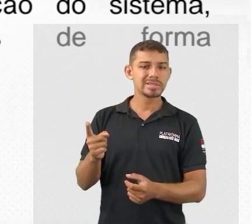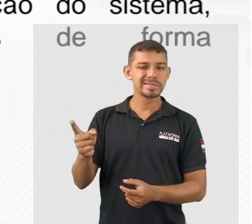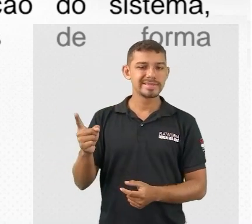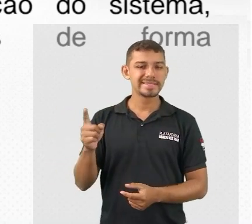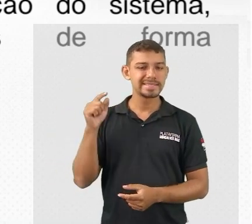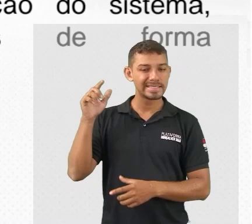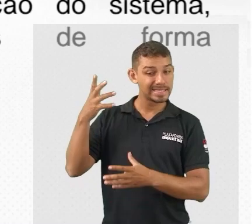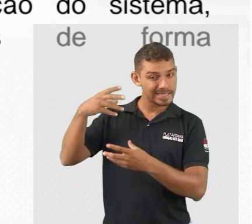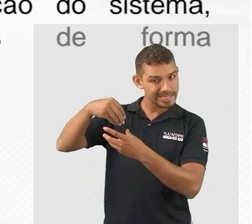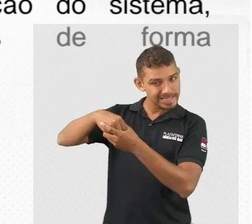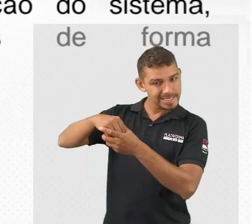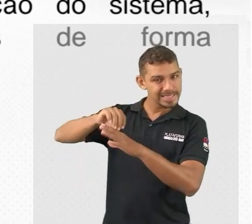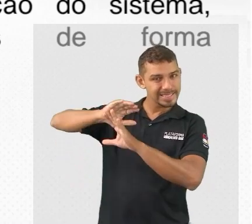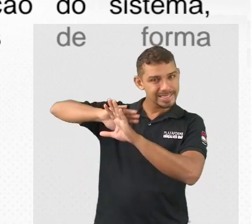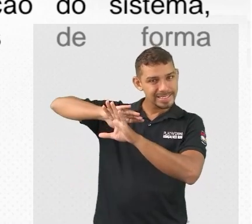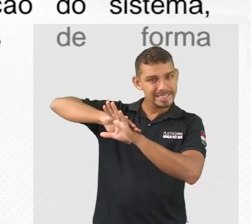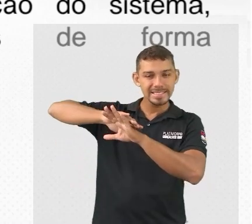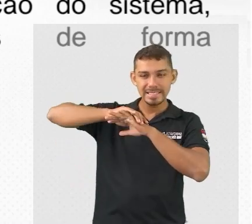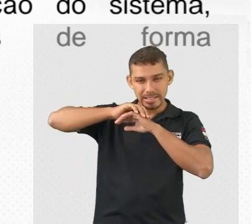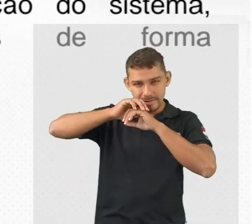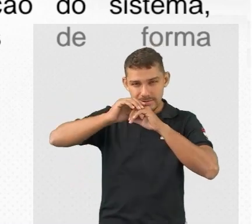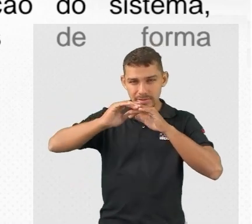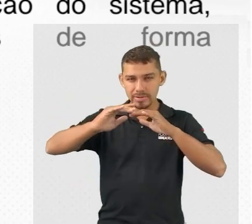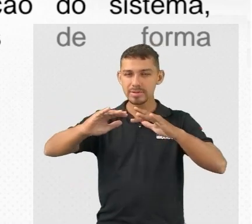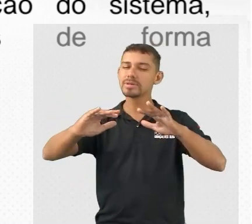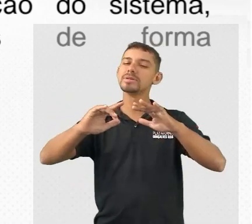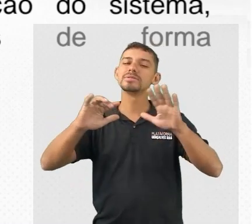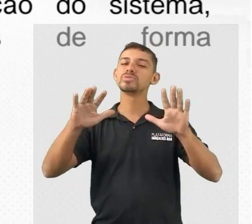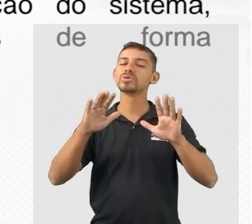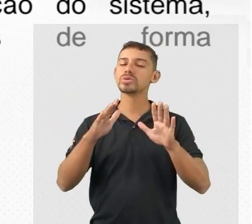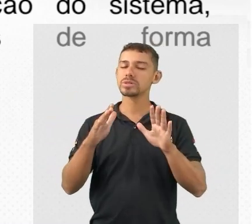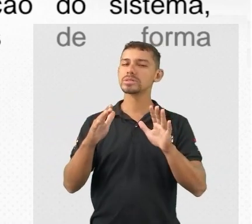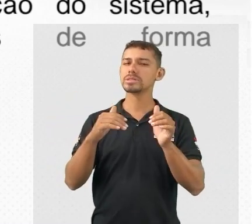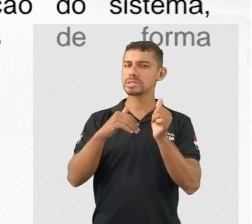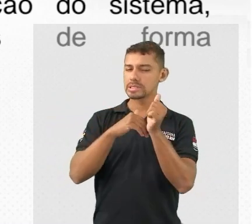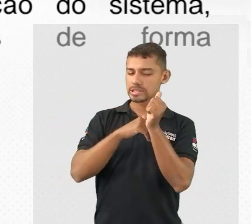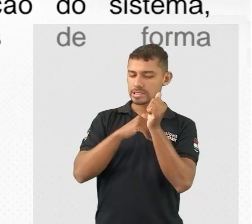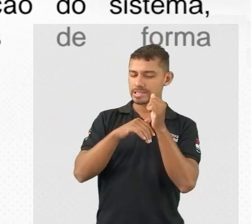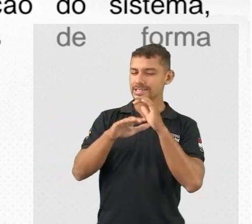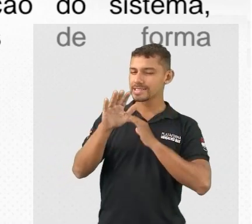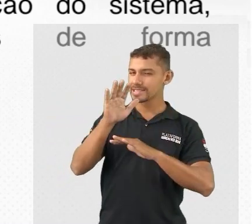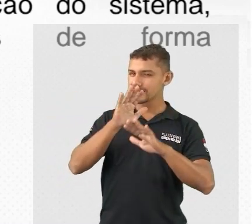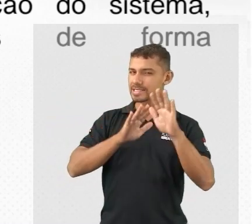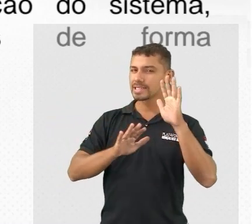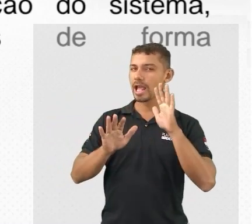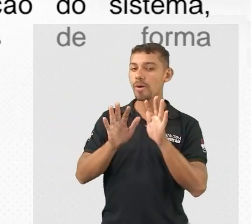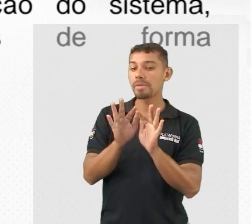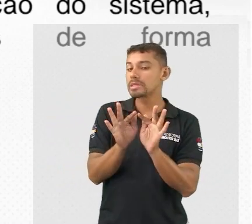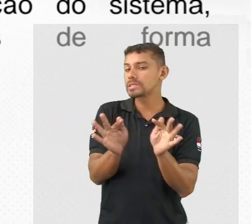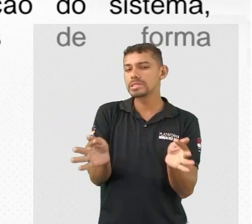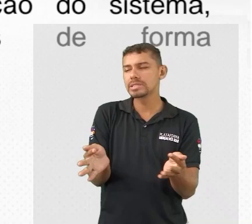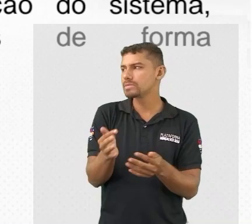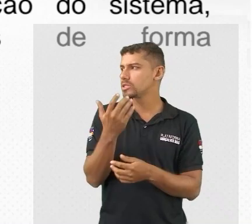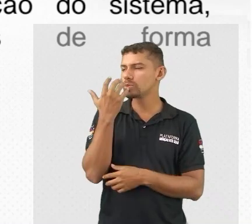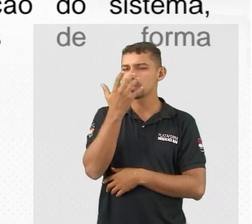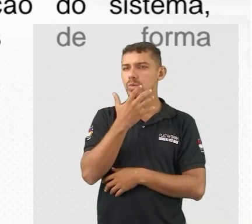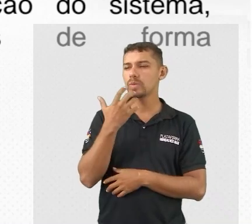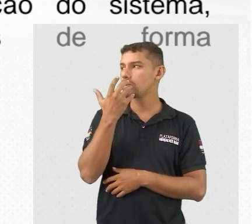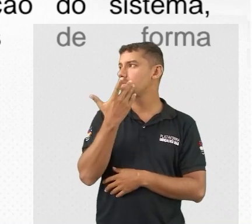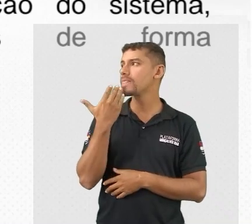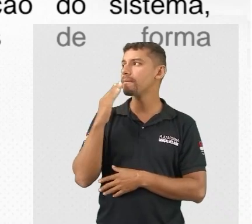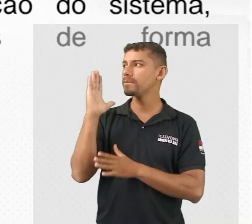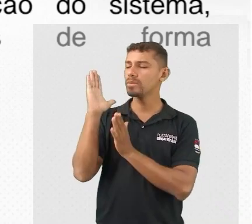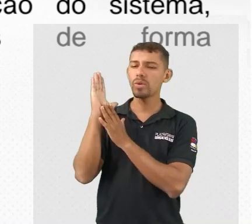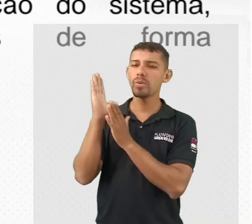está ali, né, sendo enviada de forma muito discreta a partir do que seria uma simples canção, uma simples